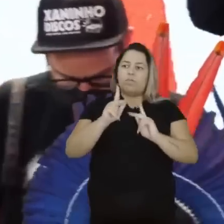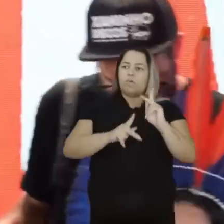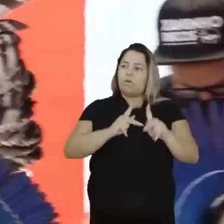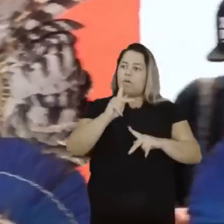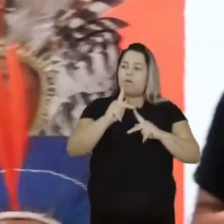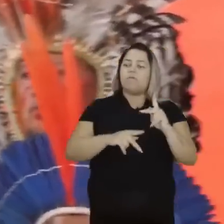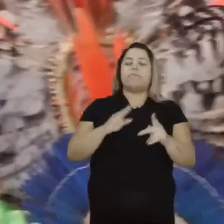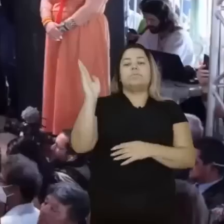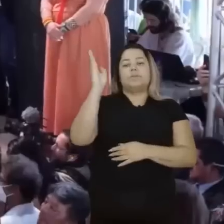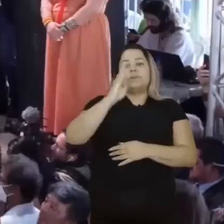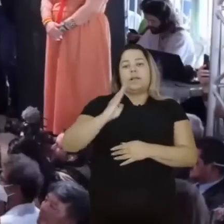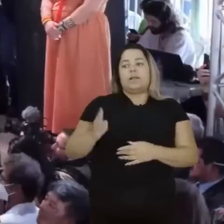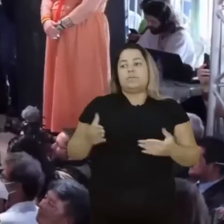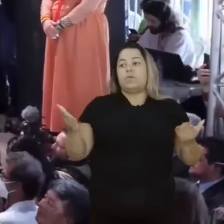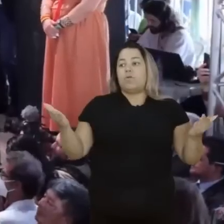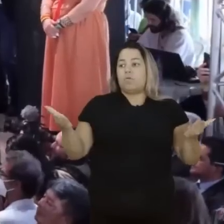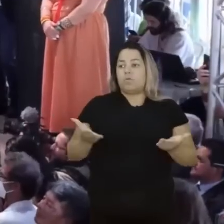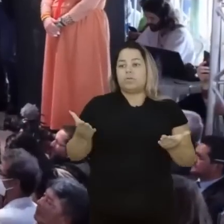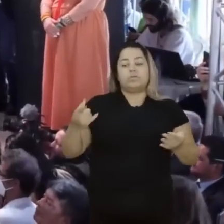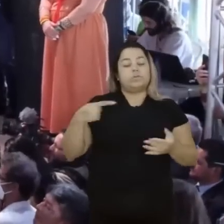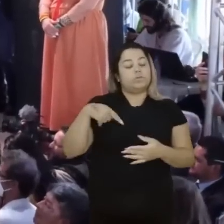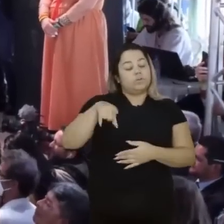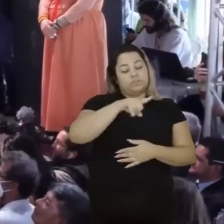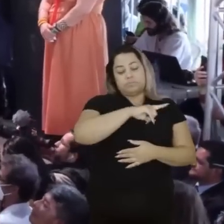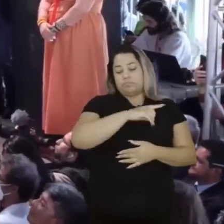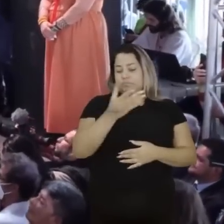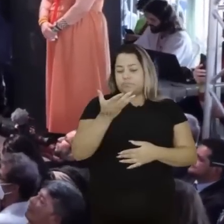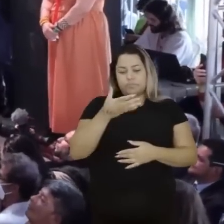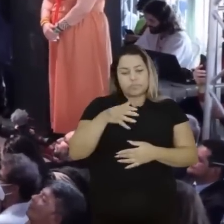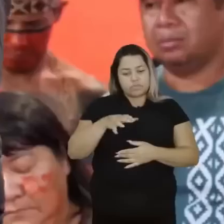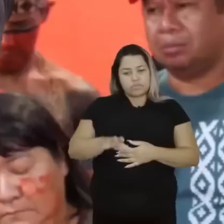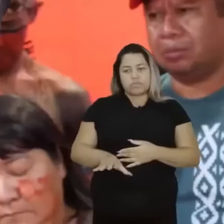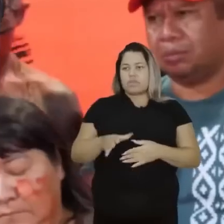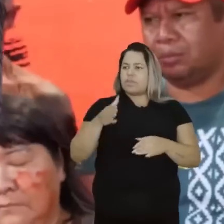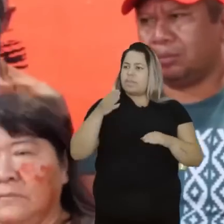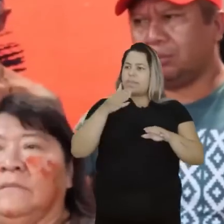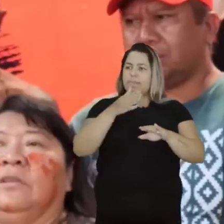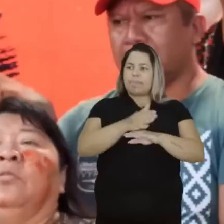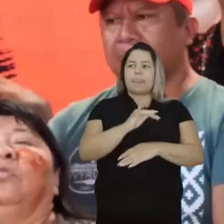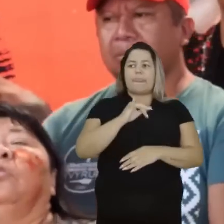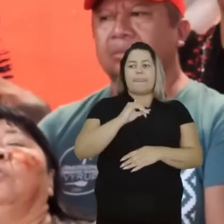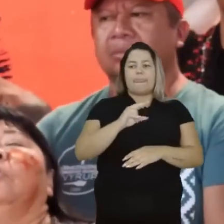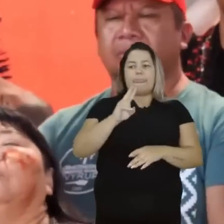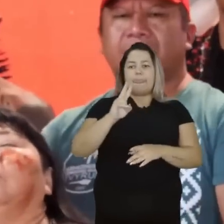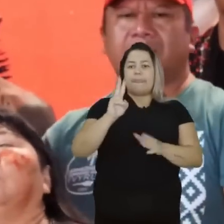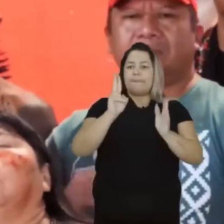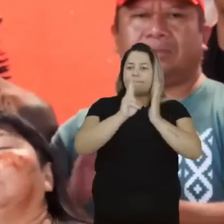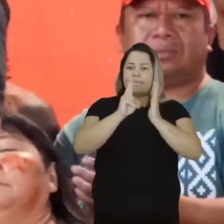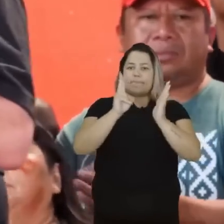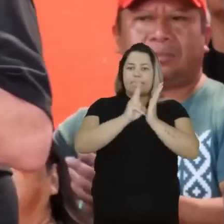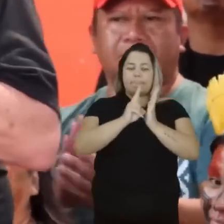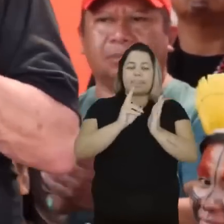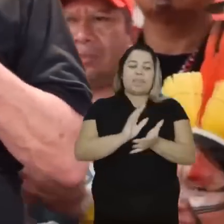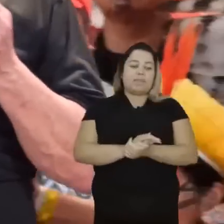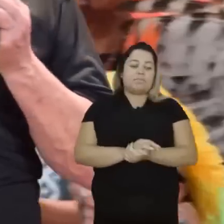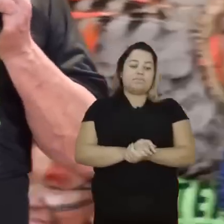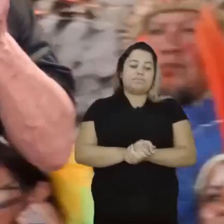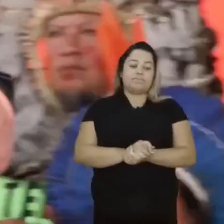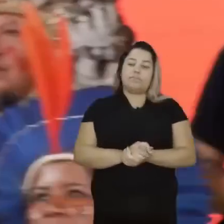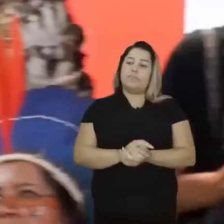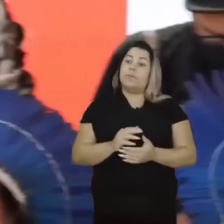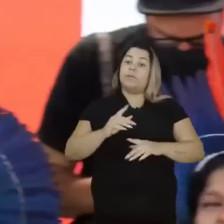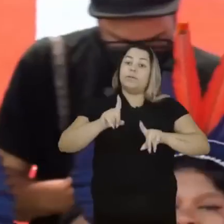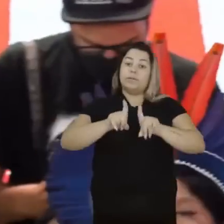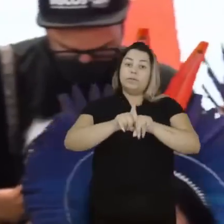brasileiro hoje. Nós não queremos invasão em terra indígena. Qualquer coisa